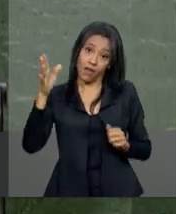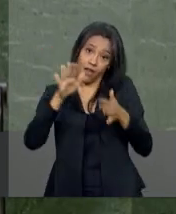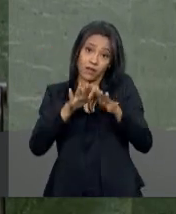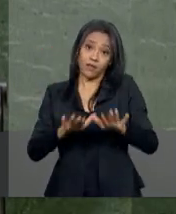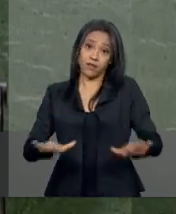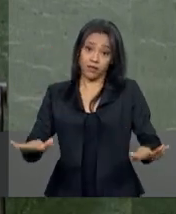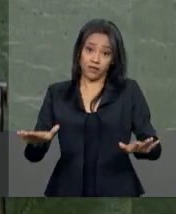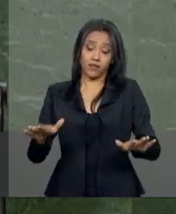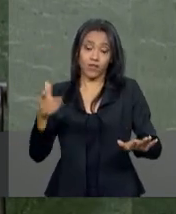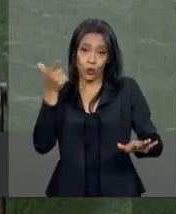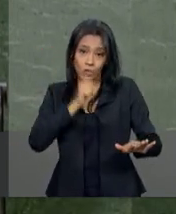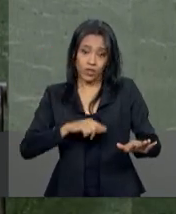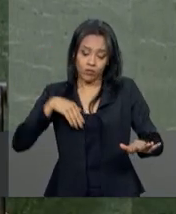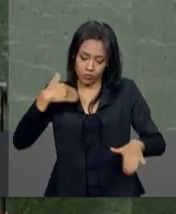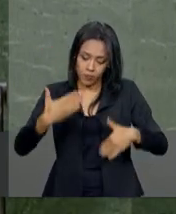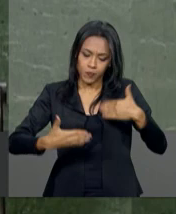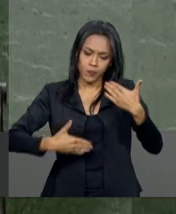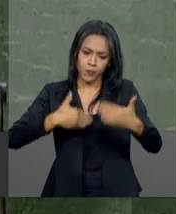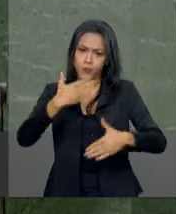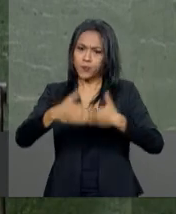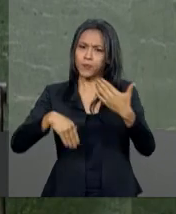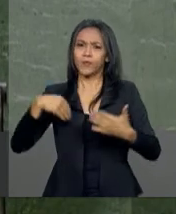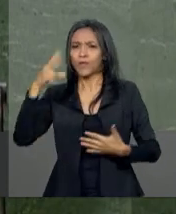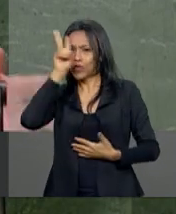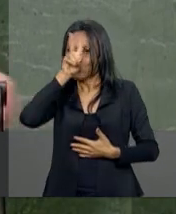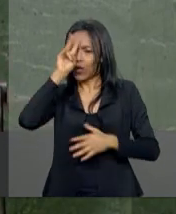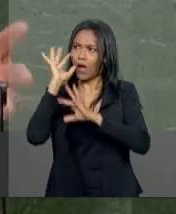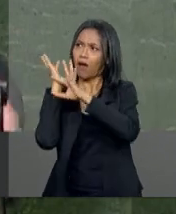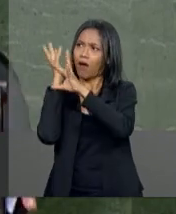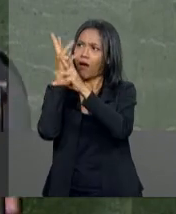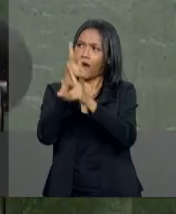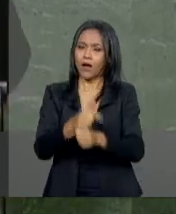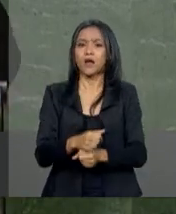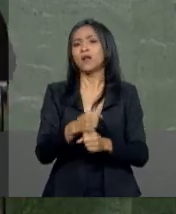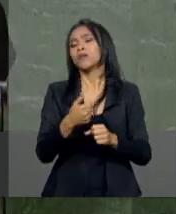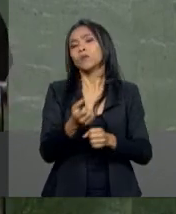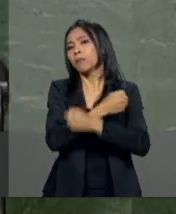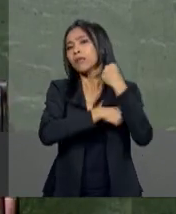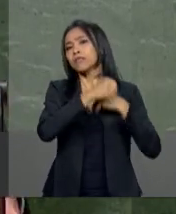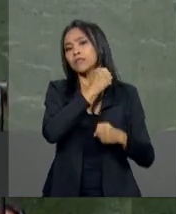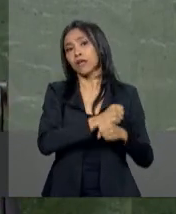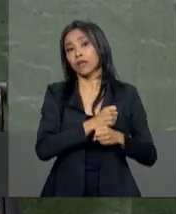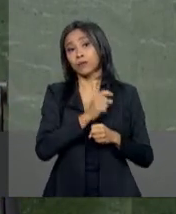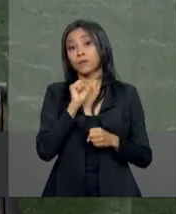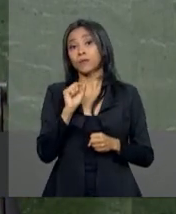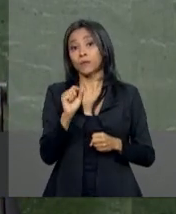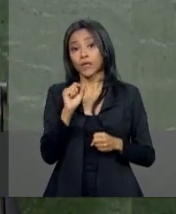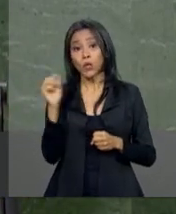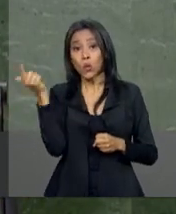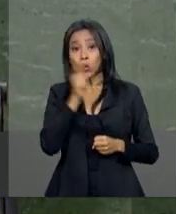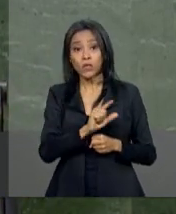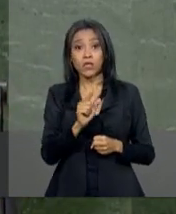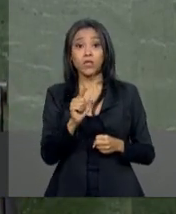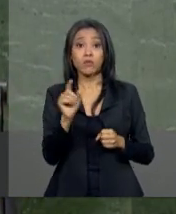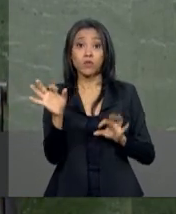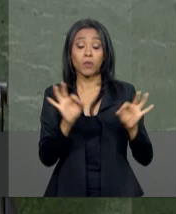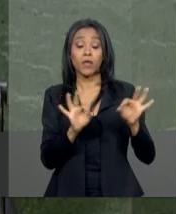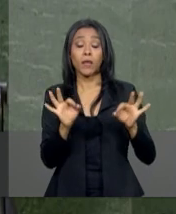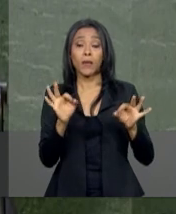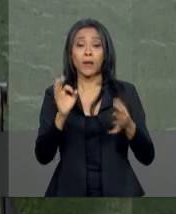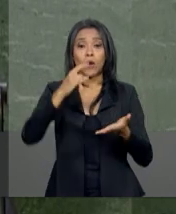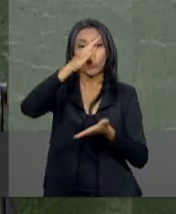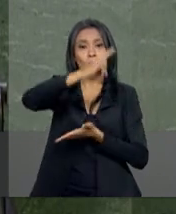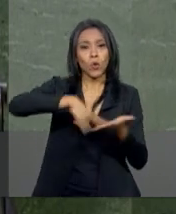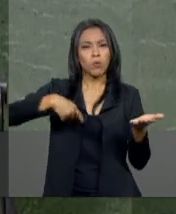aliás passo histórico no ano passado ao proibir vôos e concluímos o tratado sobre proibição de armas